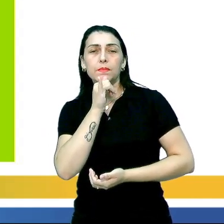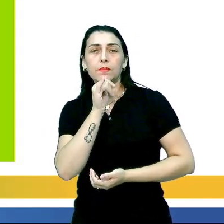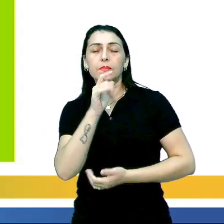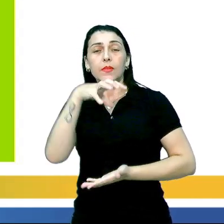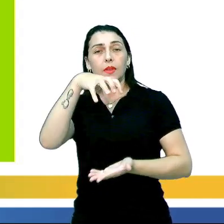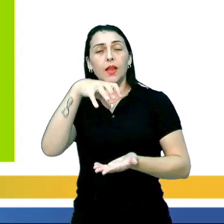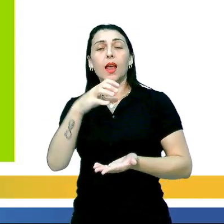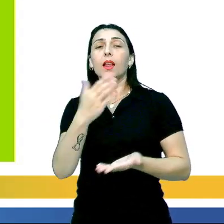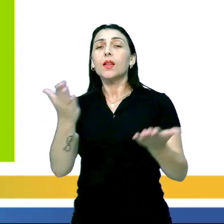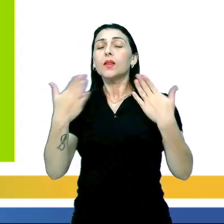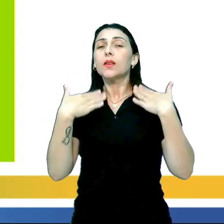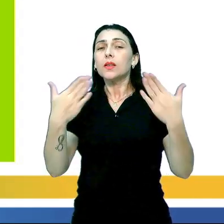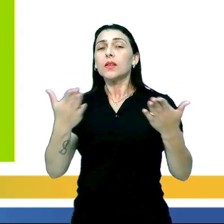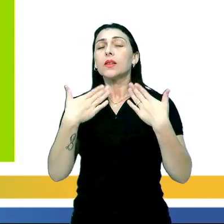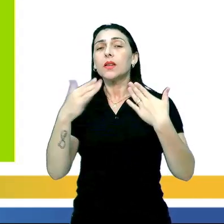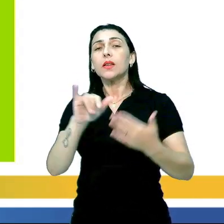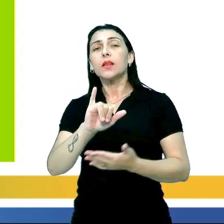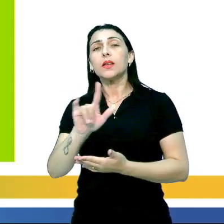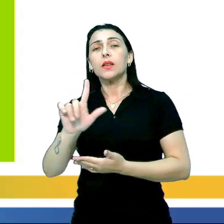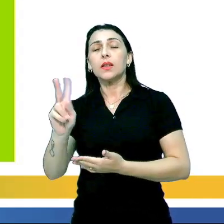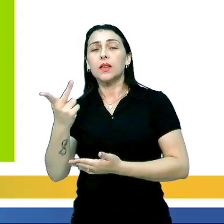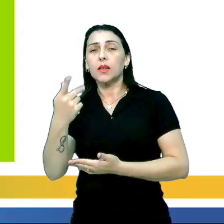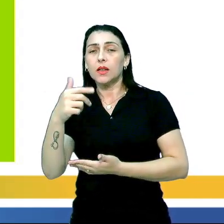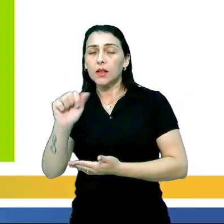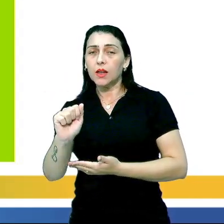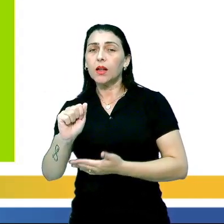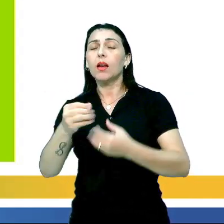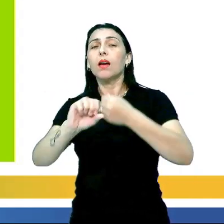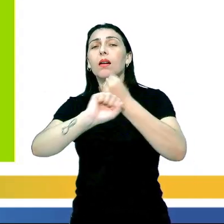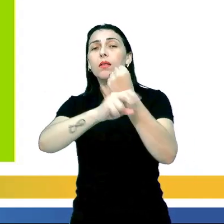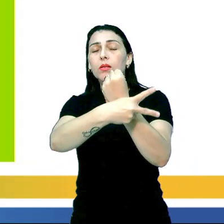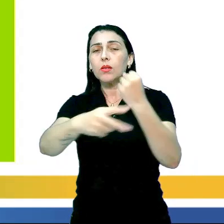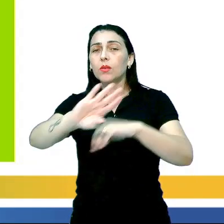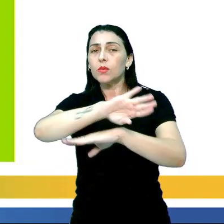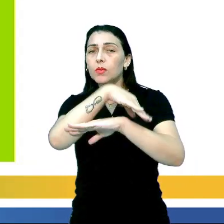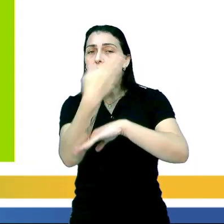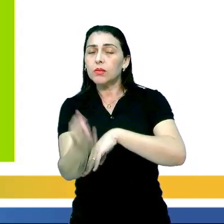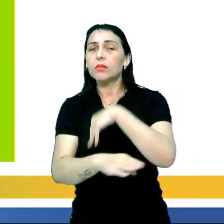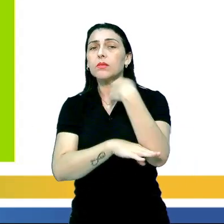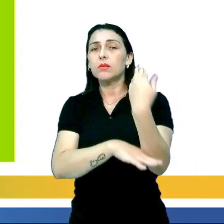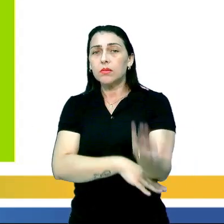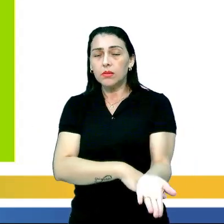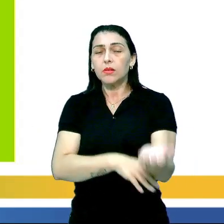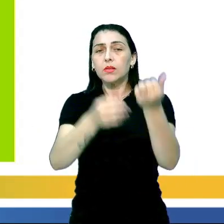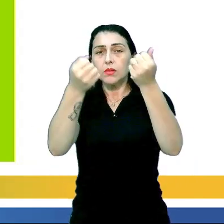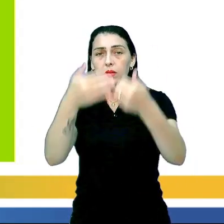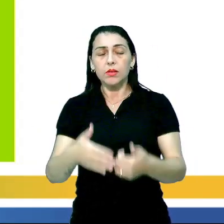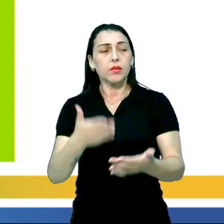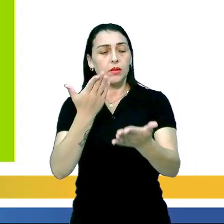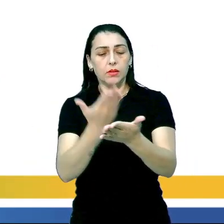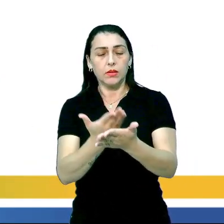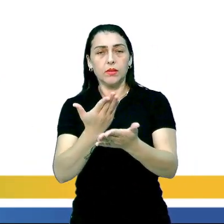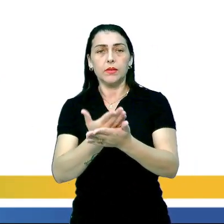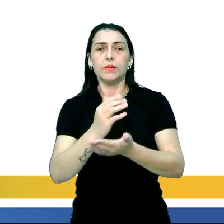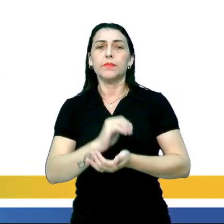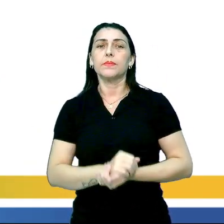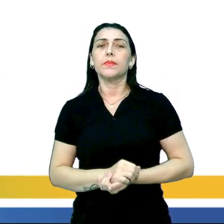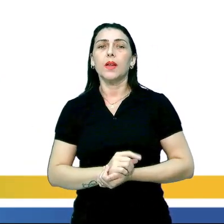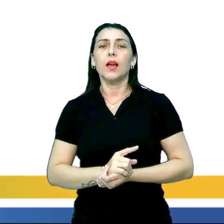de calor, que são formadas principalmente devido a essas consequências do desmatamento que nós vamos discutir durante a nossa